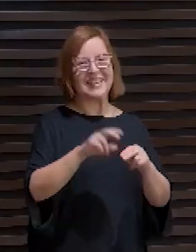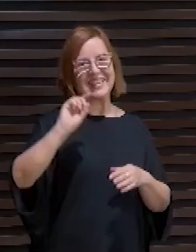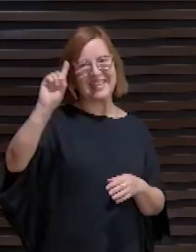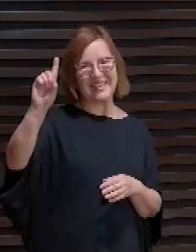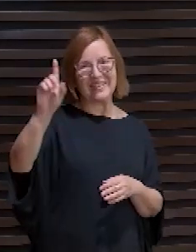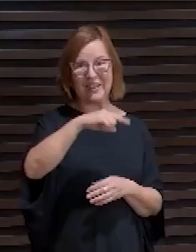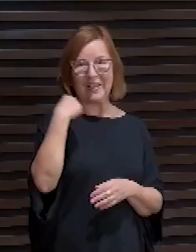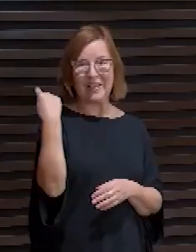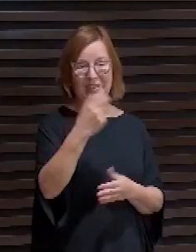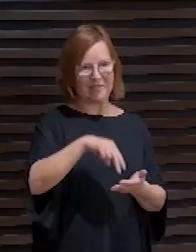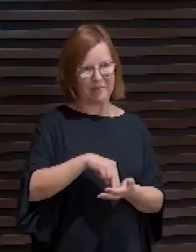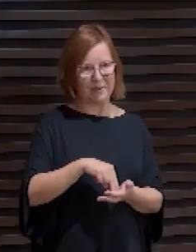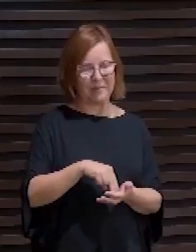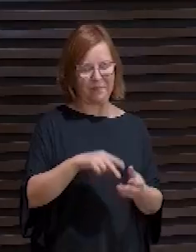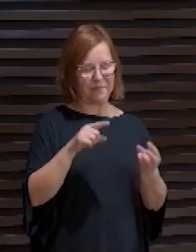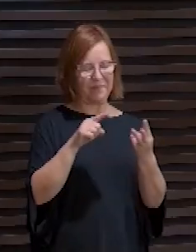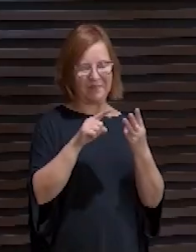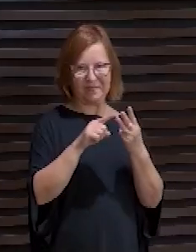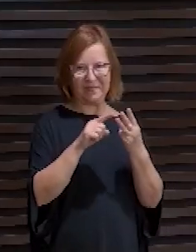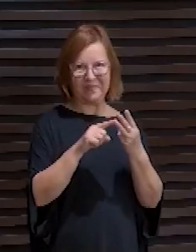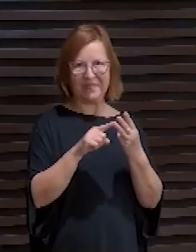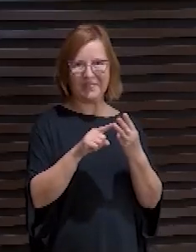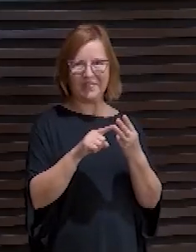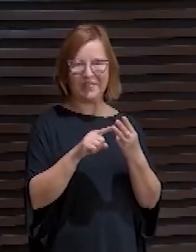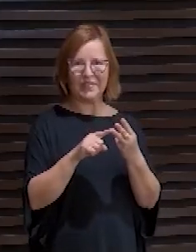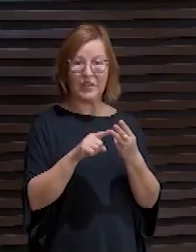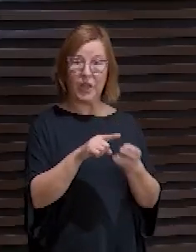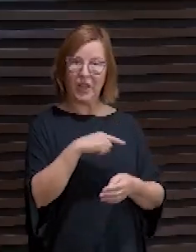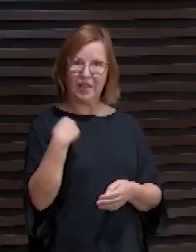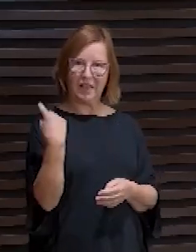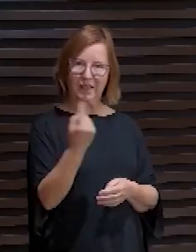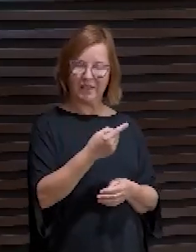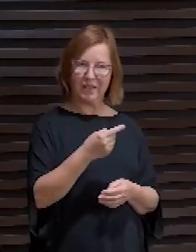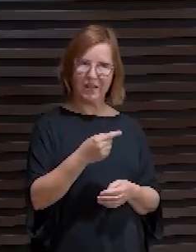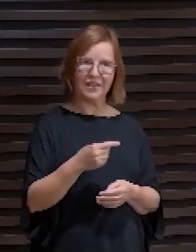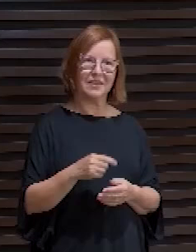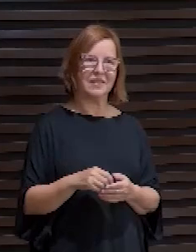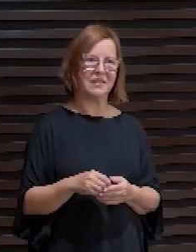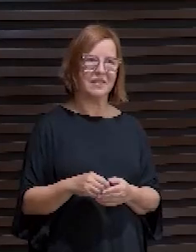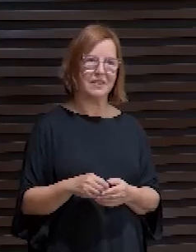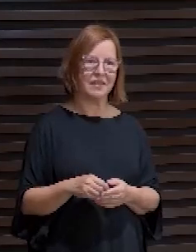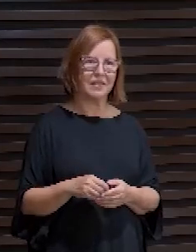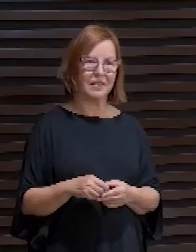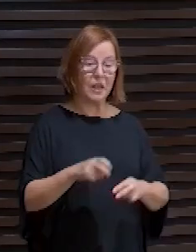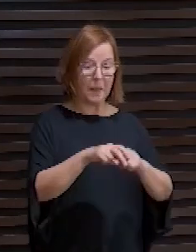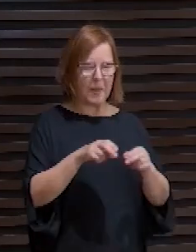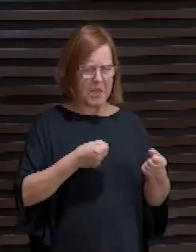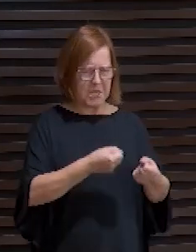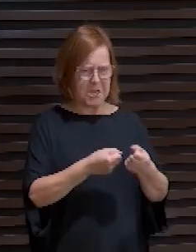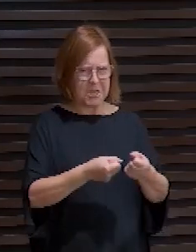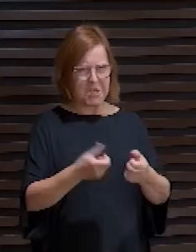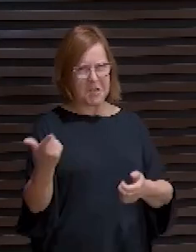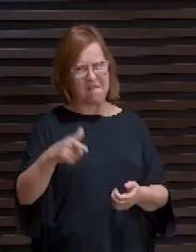a nossa perseverança. 3. Eles, ou seja, nós, Porém, pelas tentações de Satanás